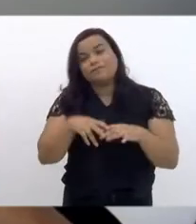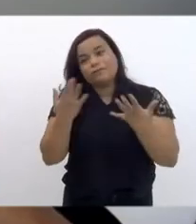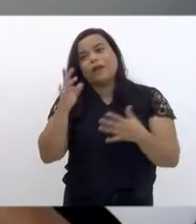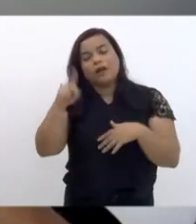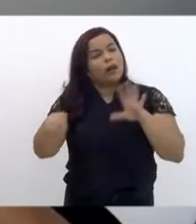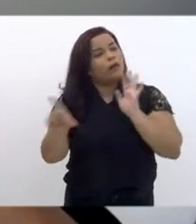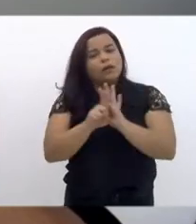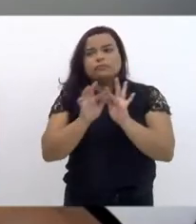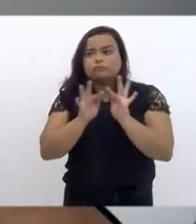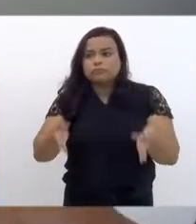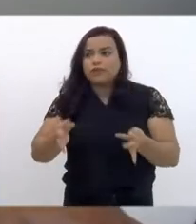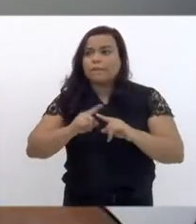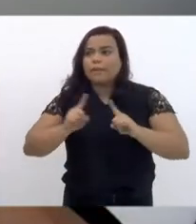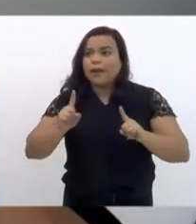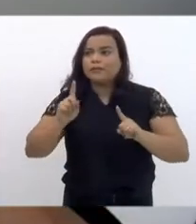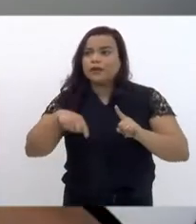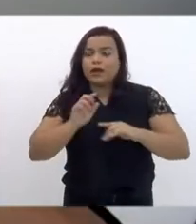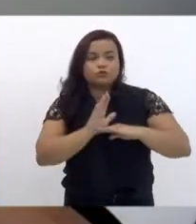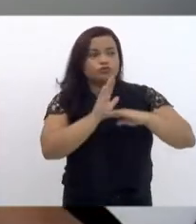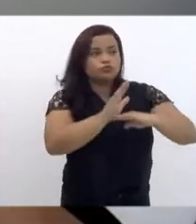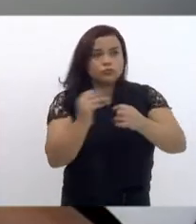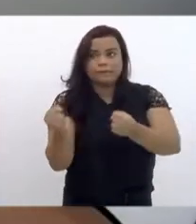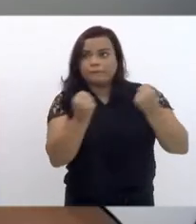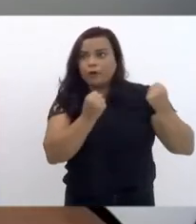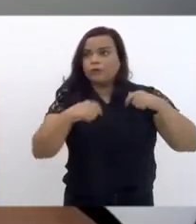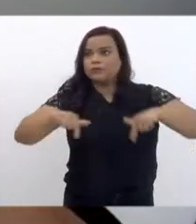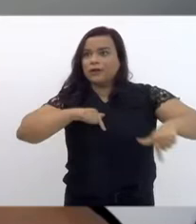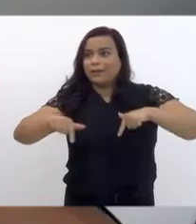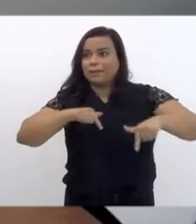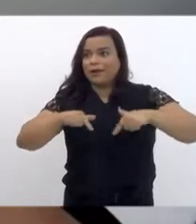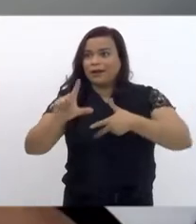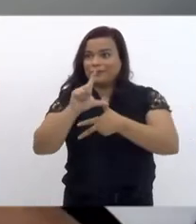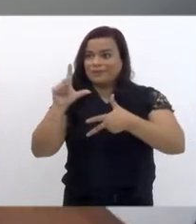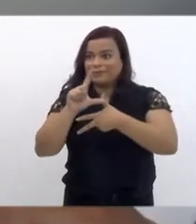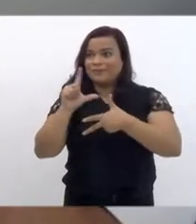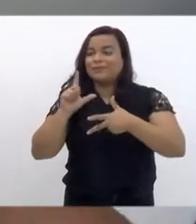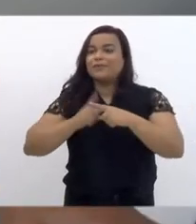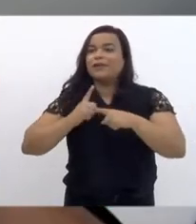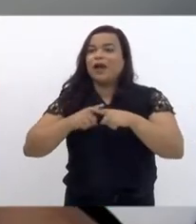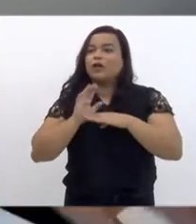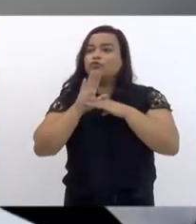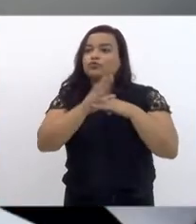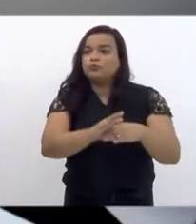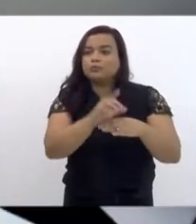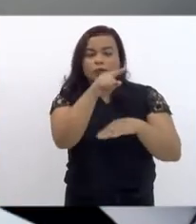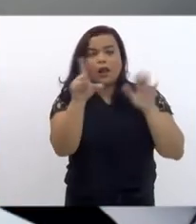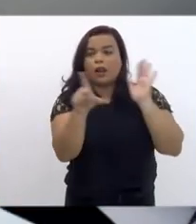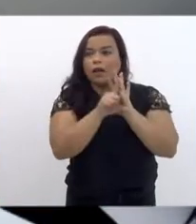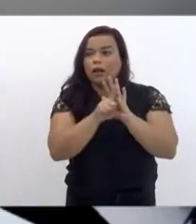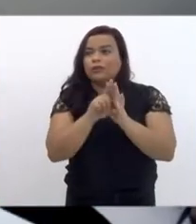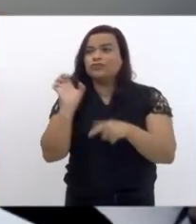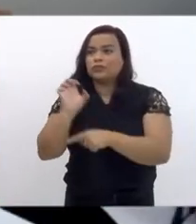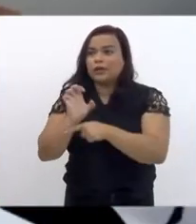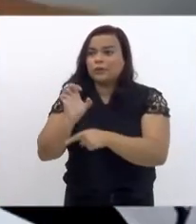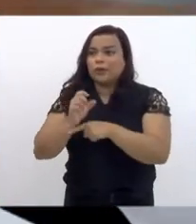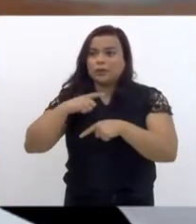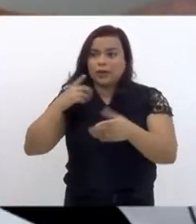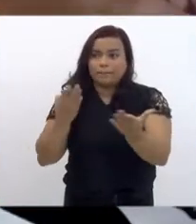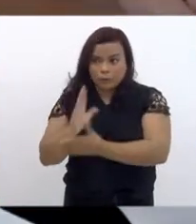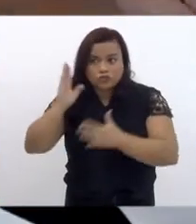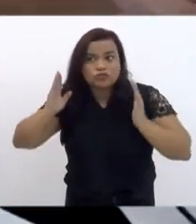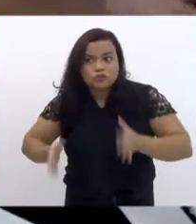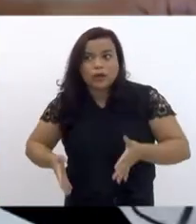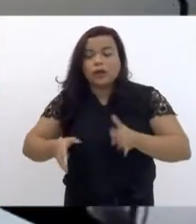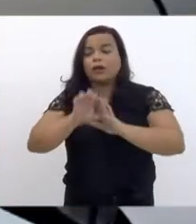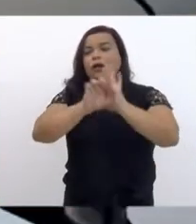Poder Legislativo, porque faz remissão a uma lei estadual aprovada por nós que disciplina a matéria. E a emenda número